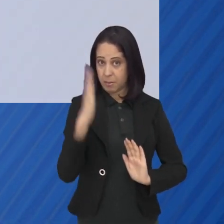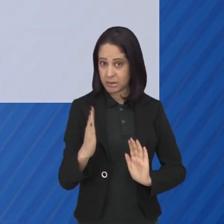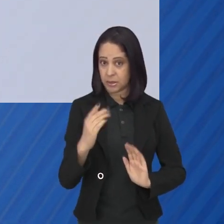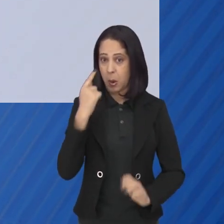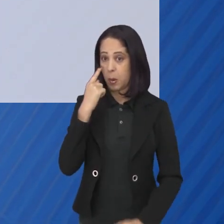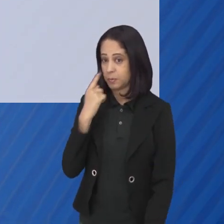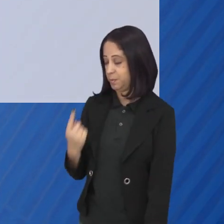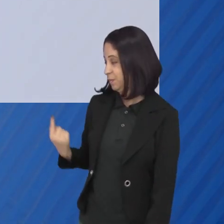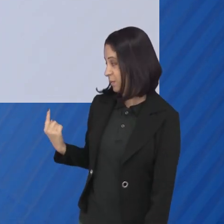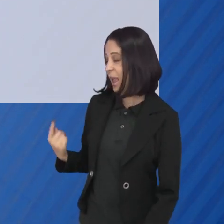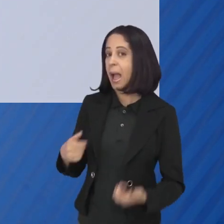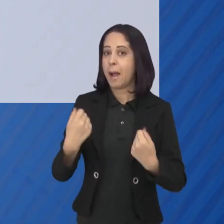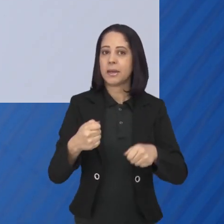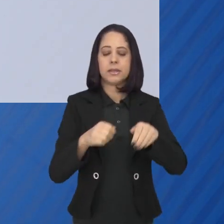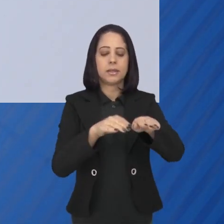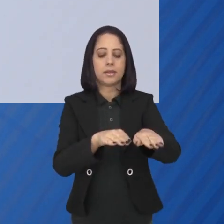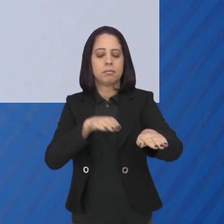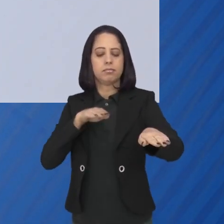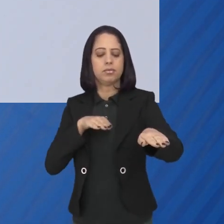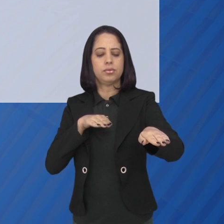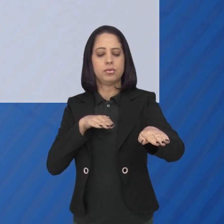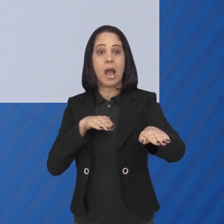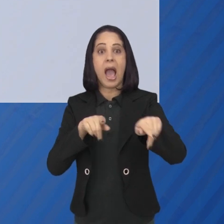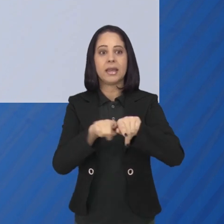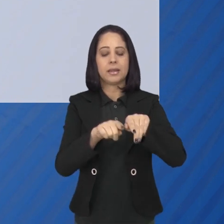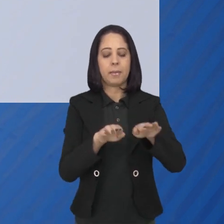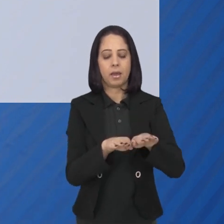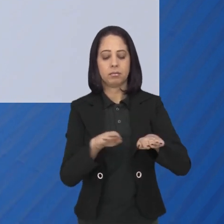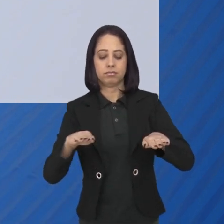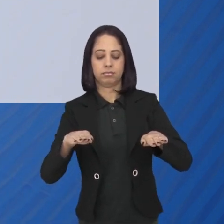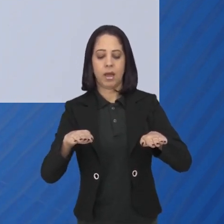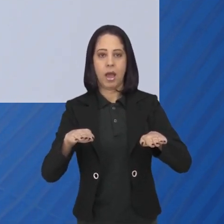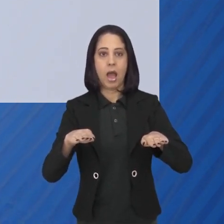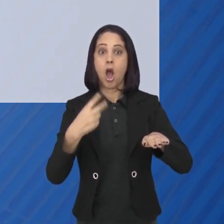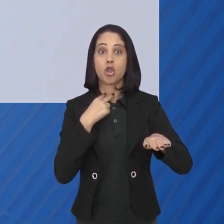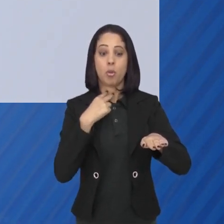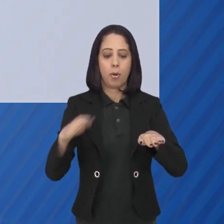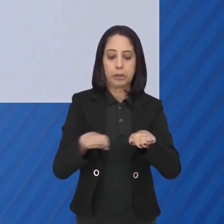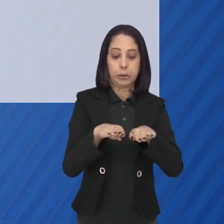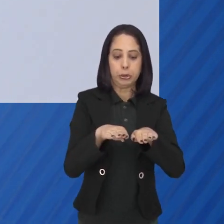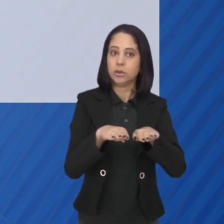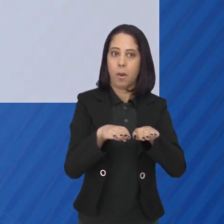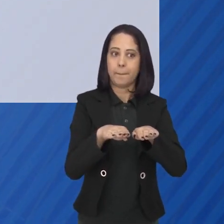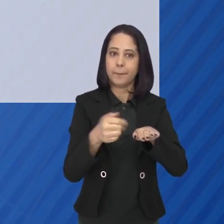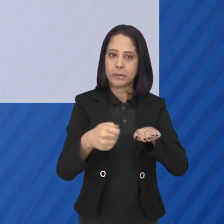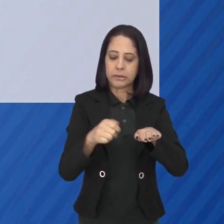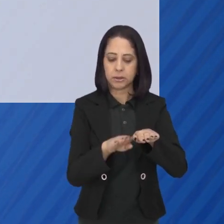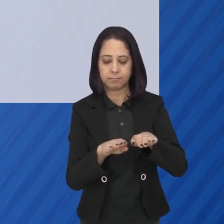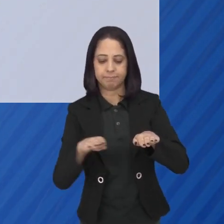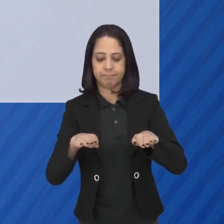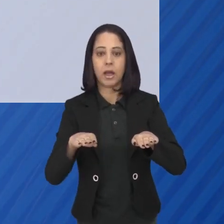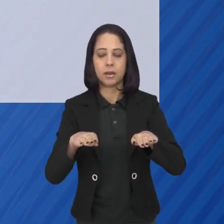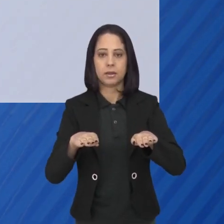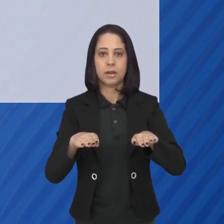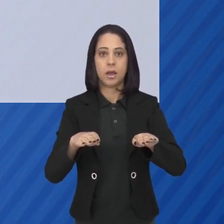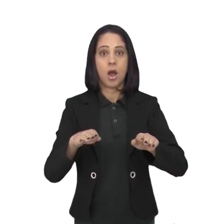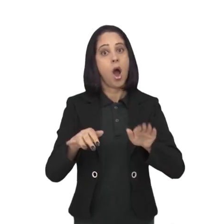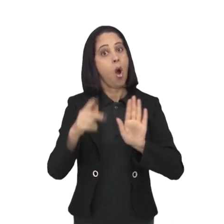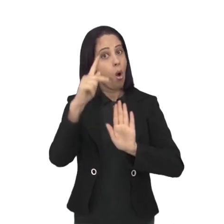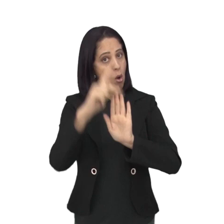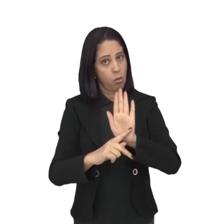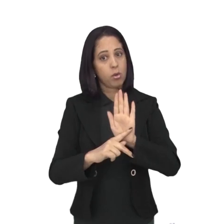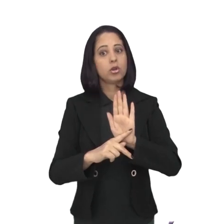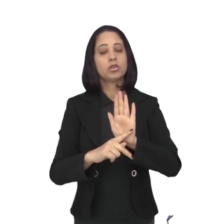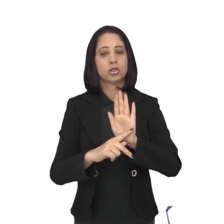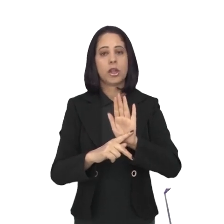Trânsito estabelece que o condutor deve guardar distância de segurança lateral e frontal entre os demais veículos.